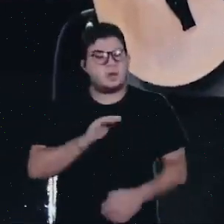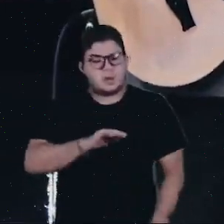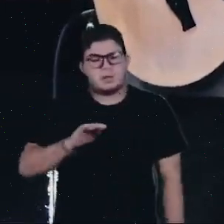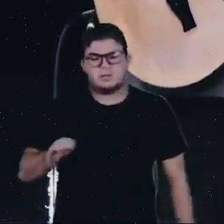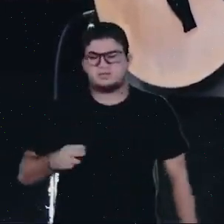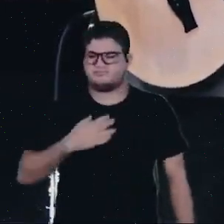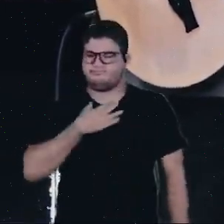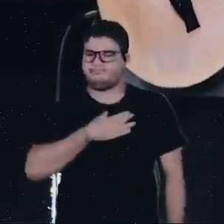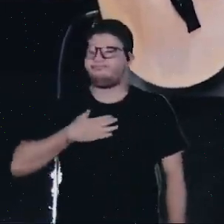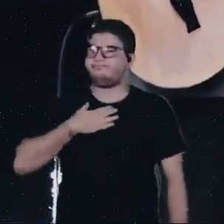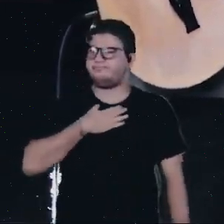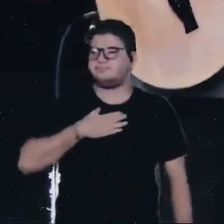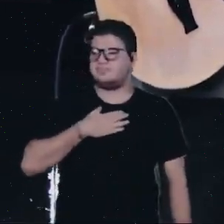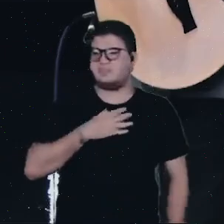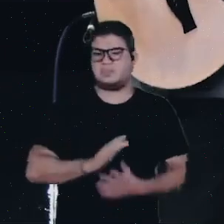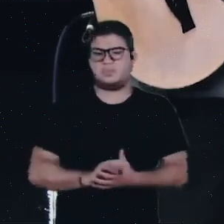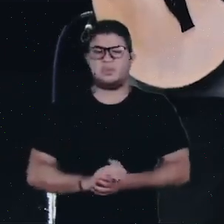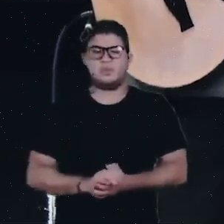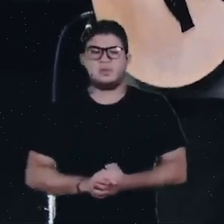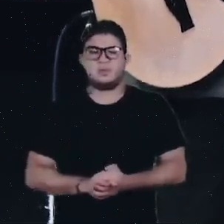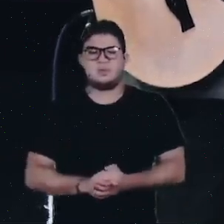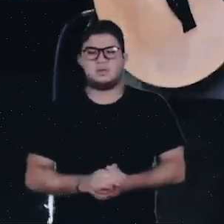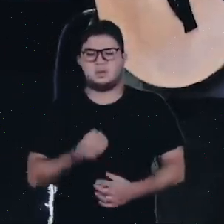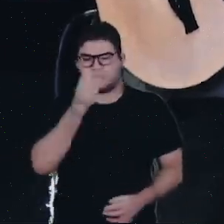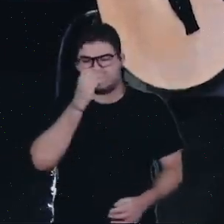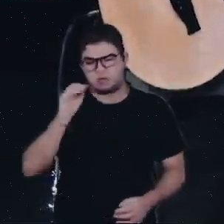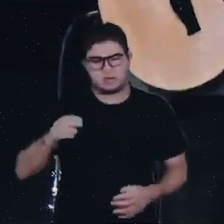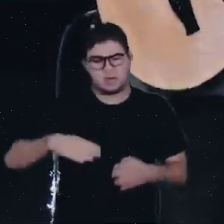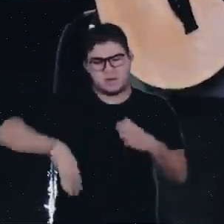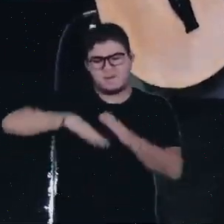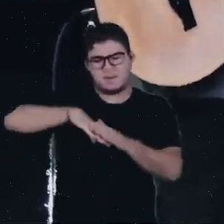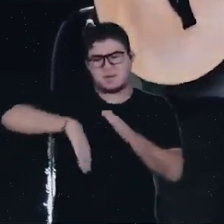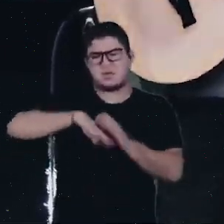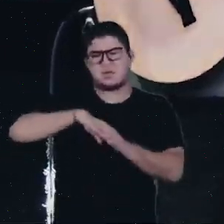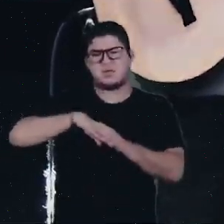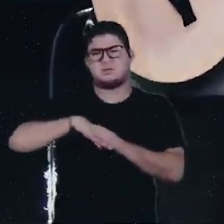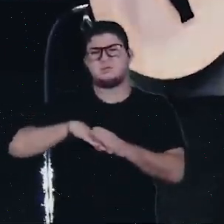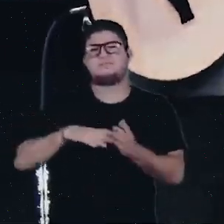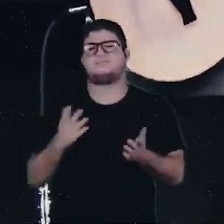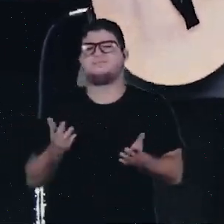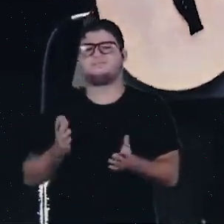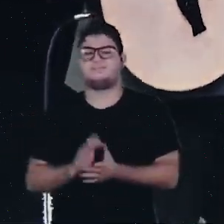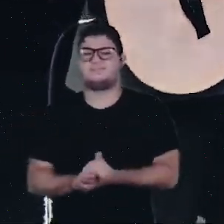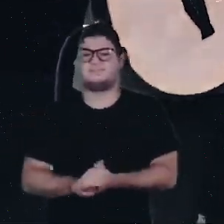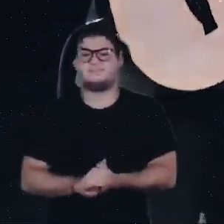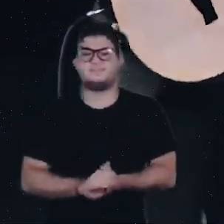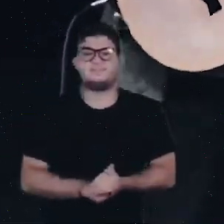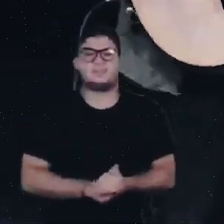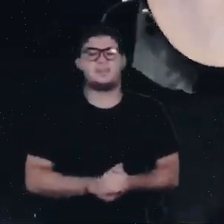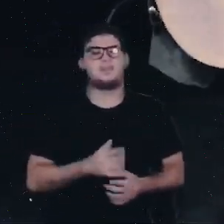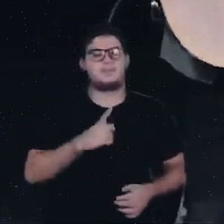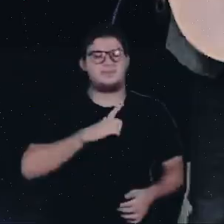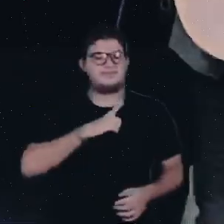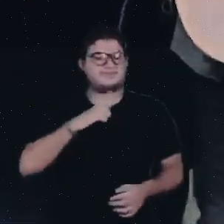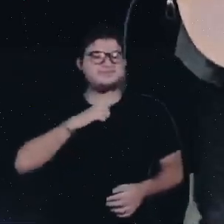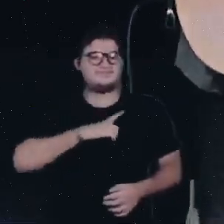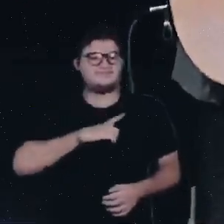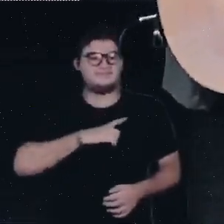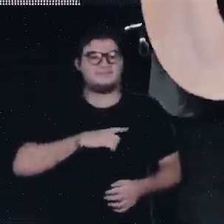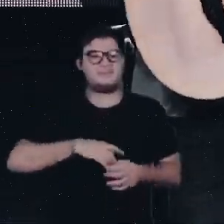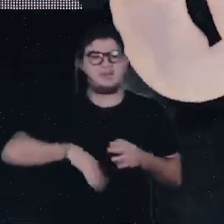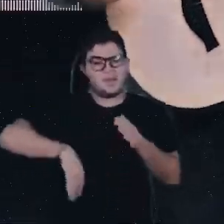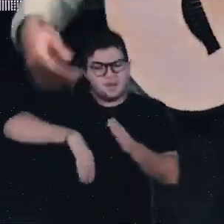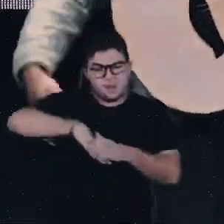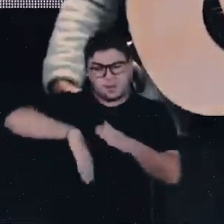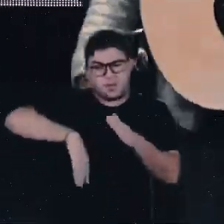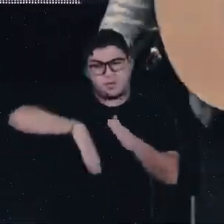não gostava de ser escolhido para jogar bola? É ou não é? Tinha aqueles que levavam a